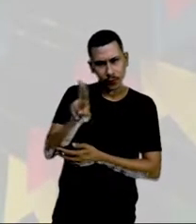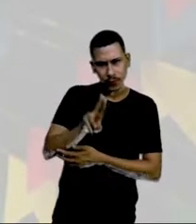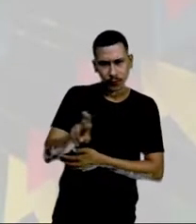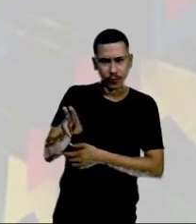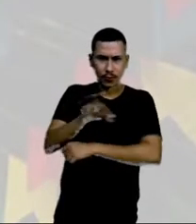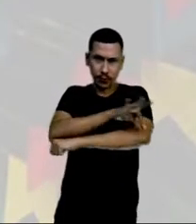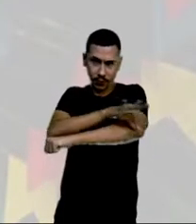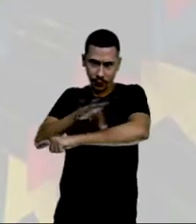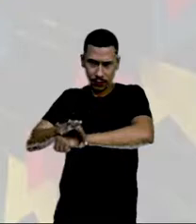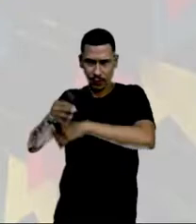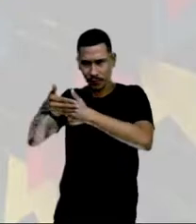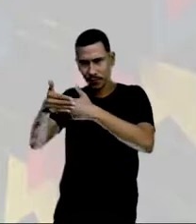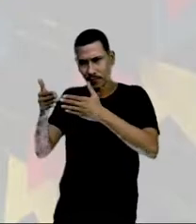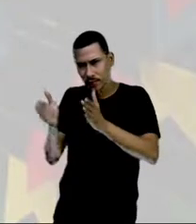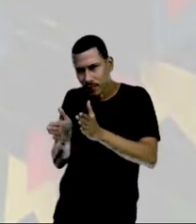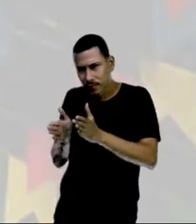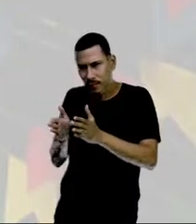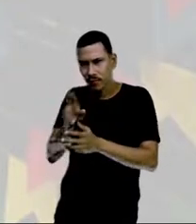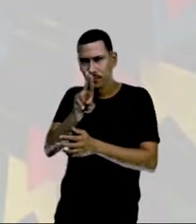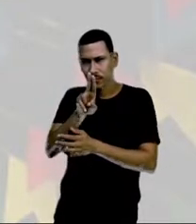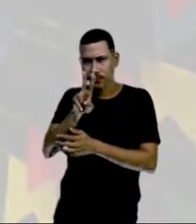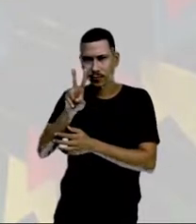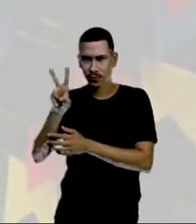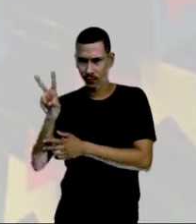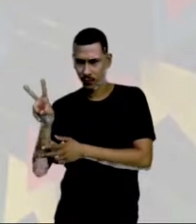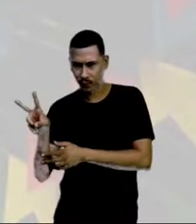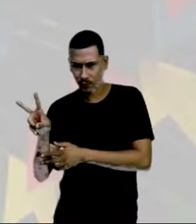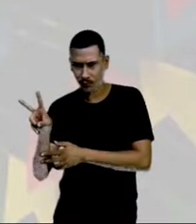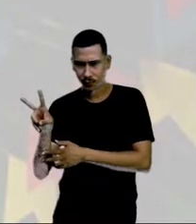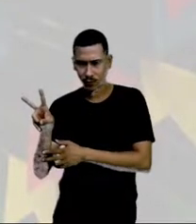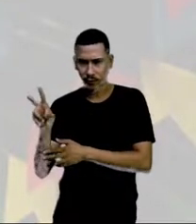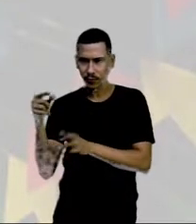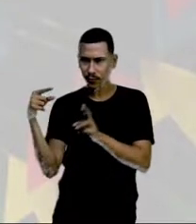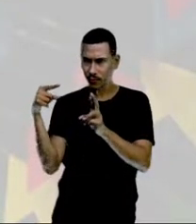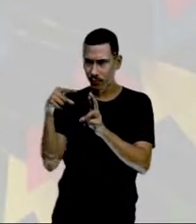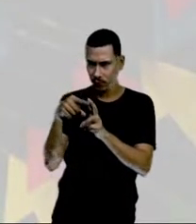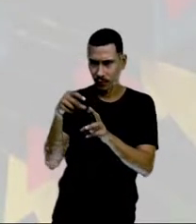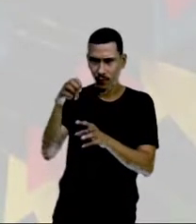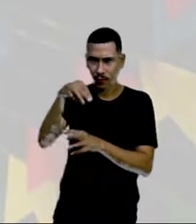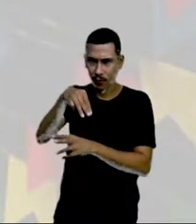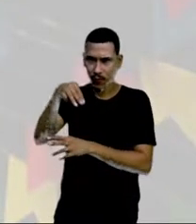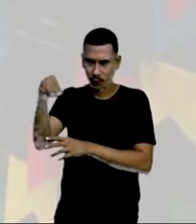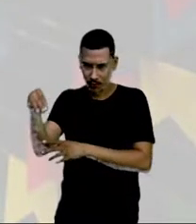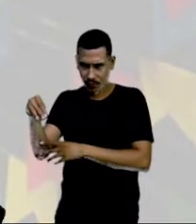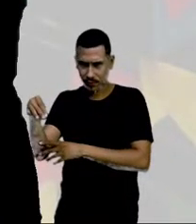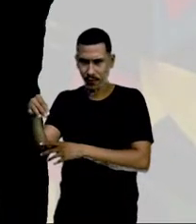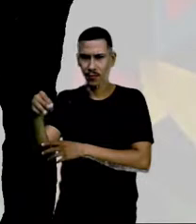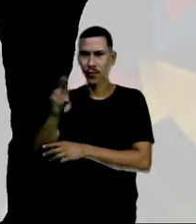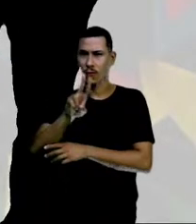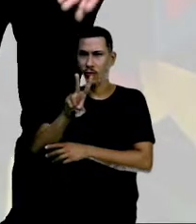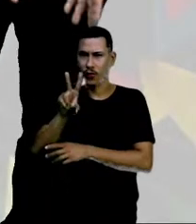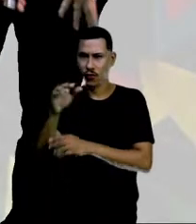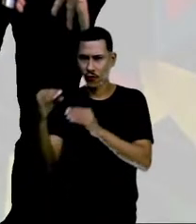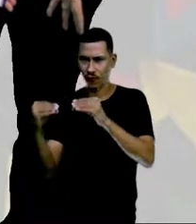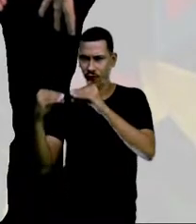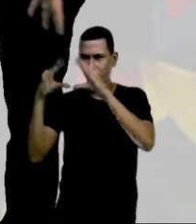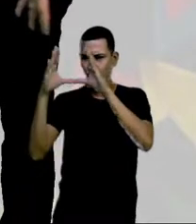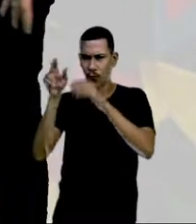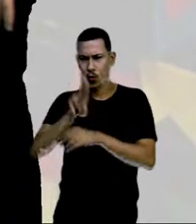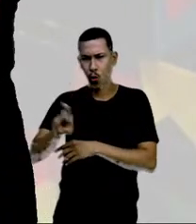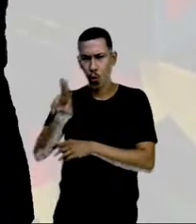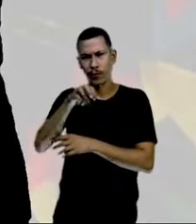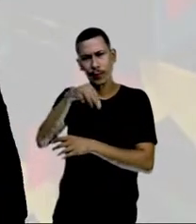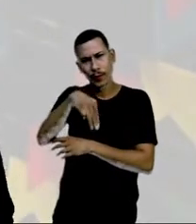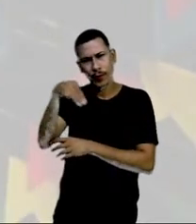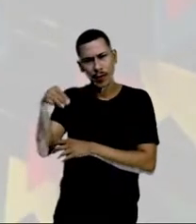a caixinha, a nossa unidade de referência em milímetros, então o volume vai ser dado em